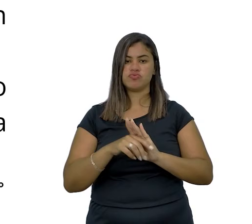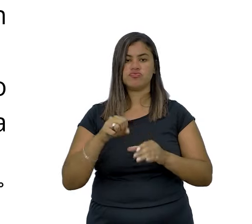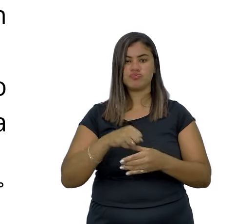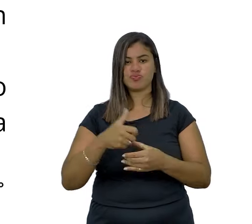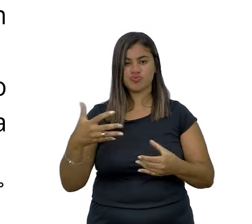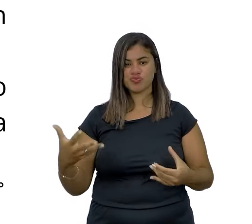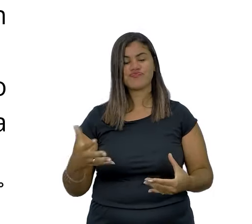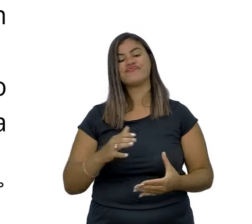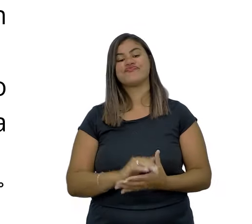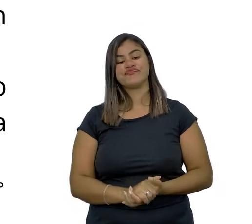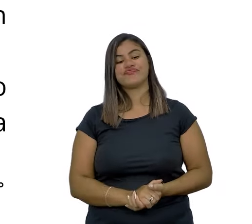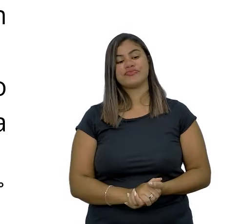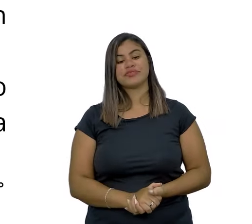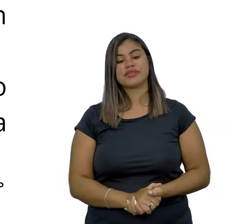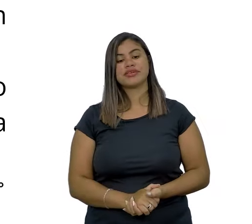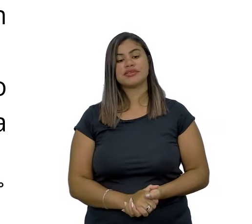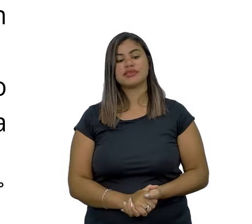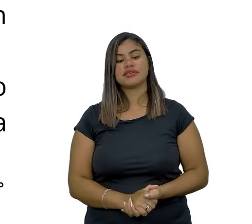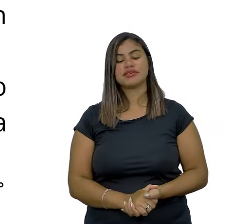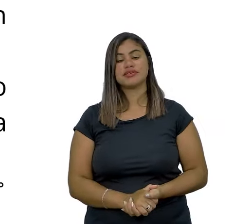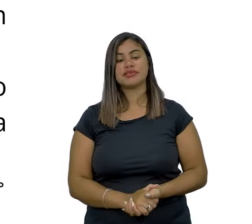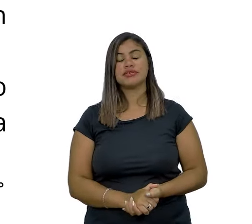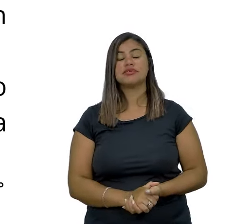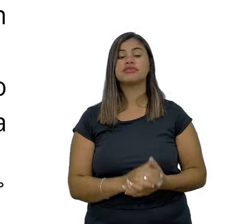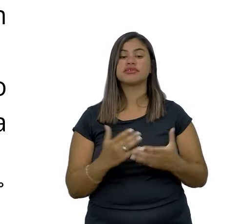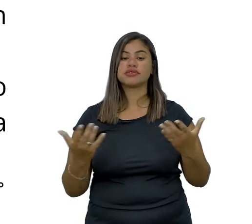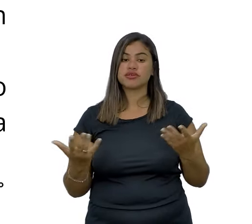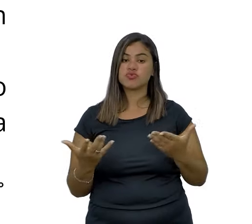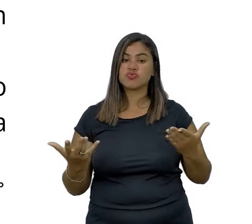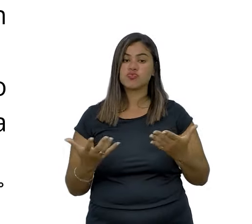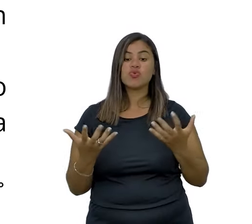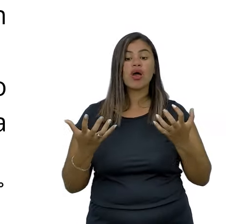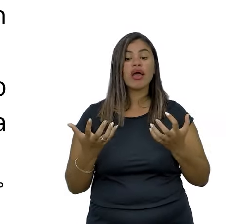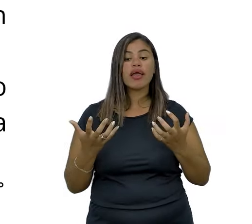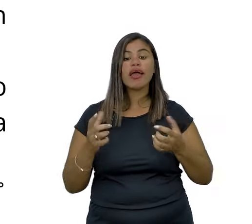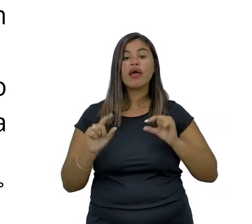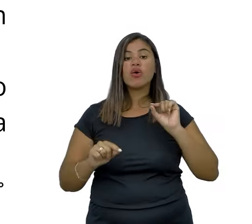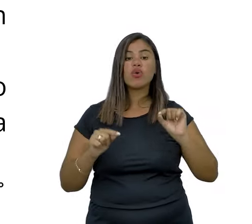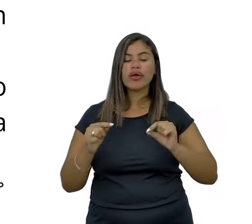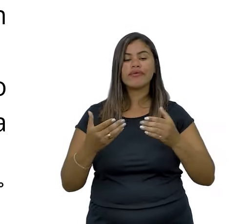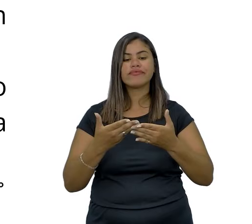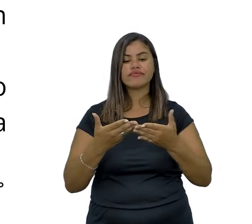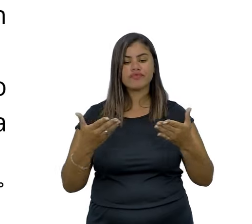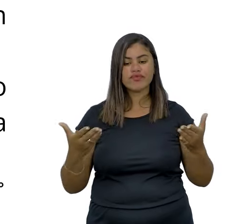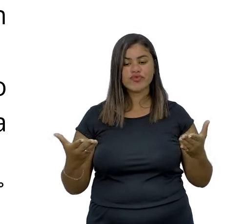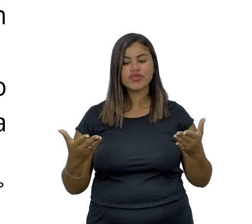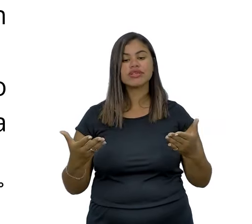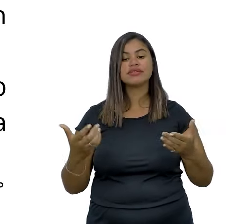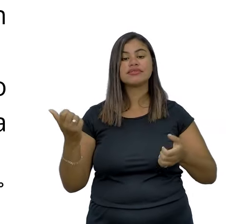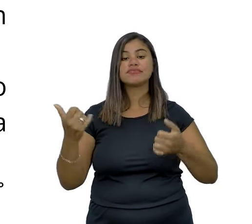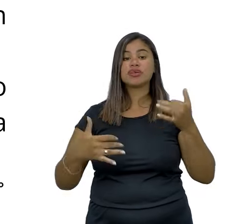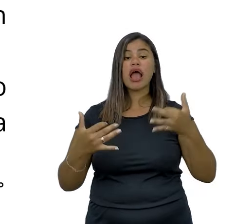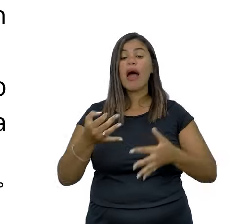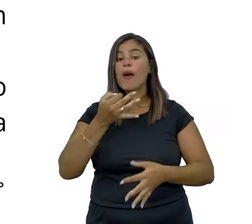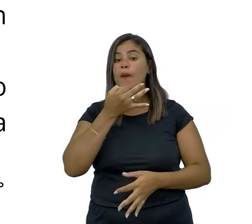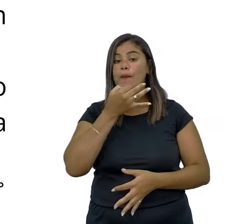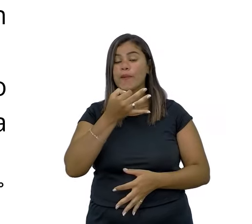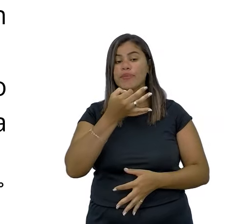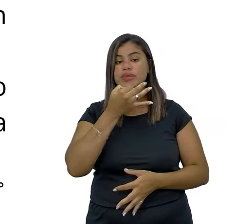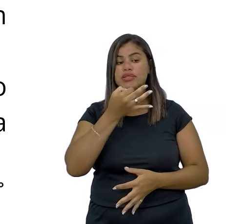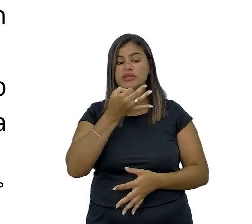material. E aí eu gostaria de que vocês contassem aí para a gente o que você achou